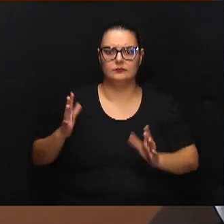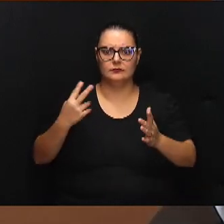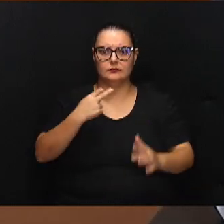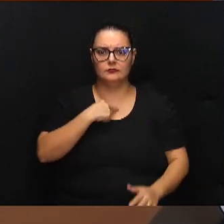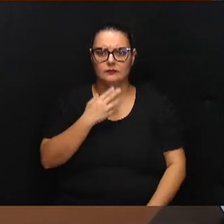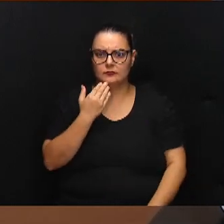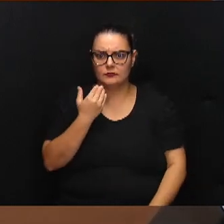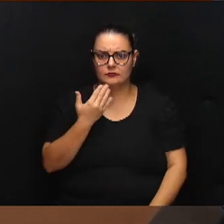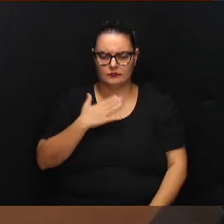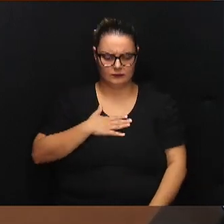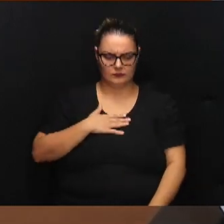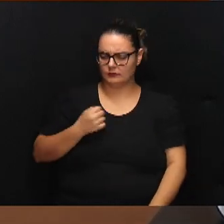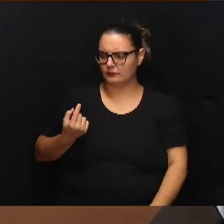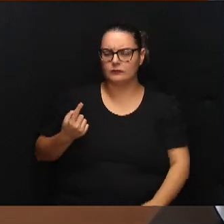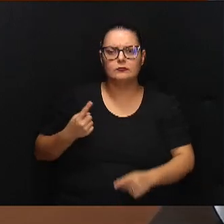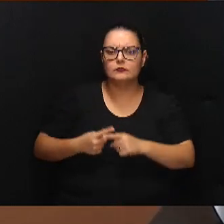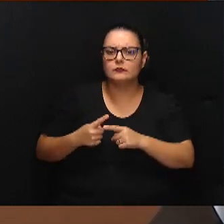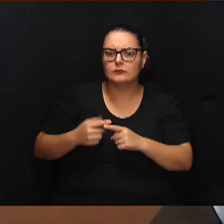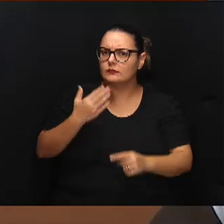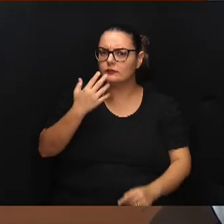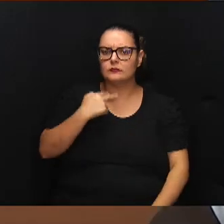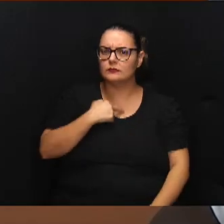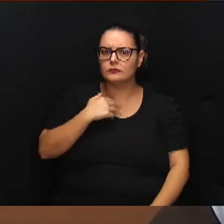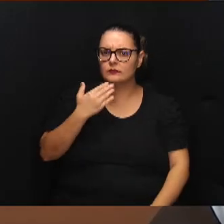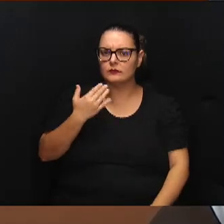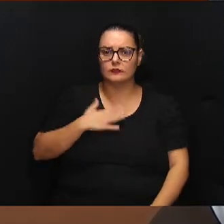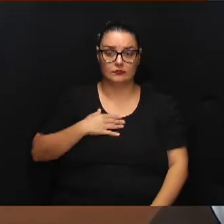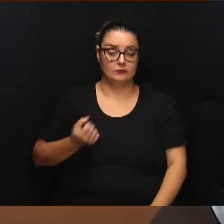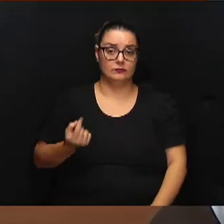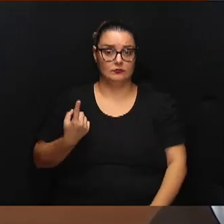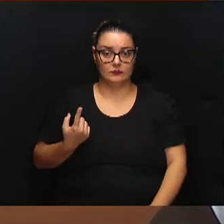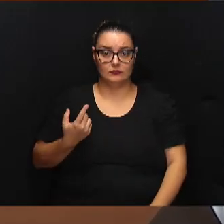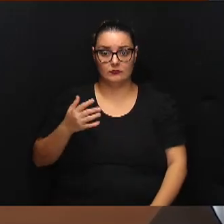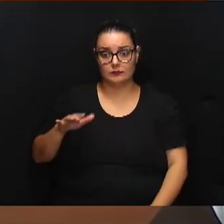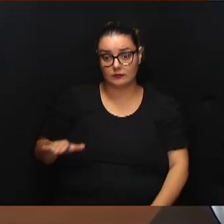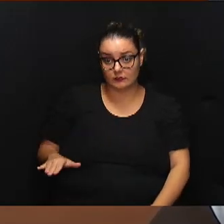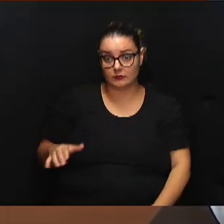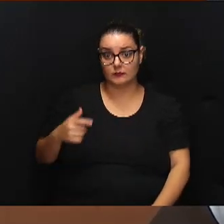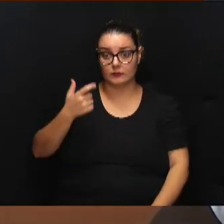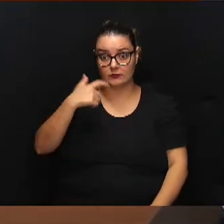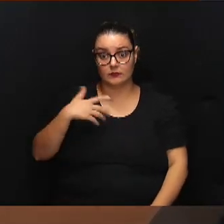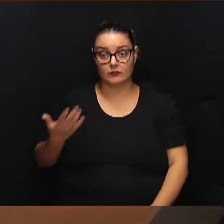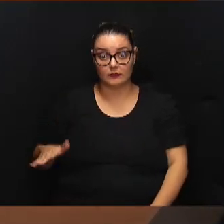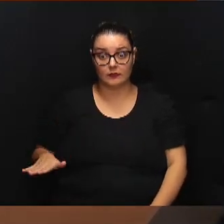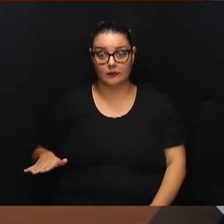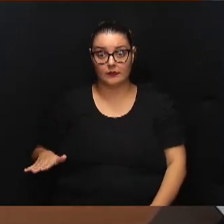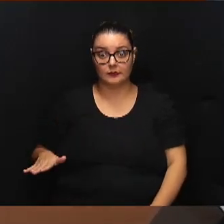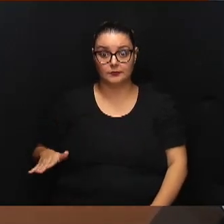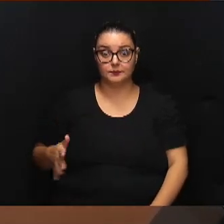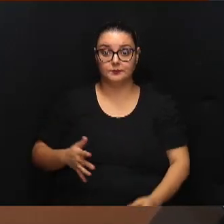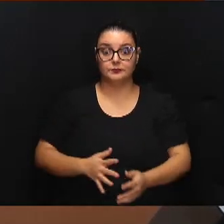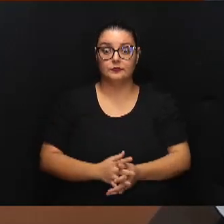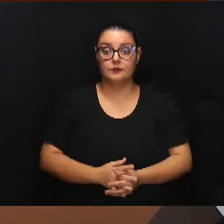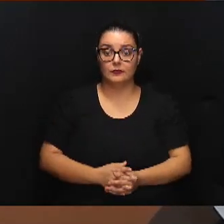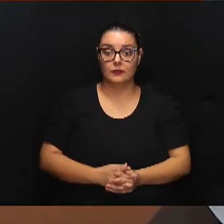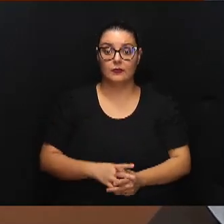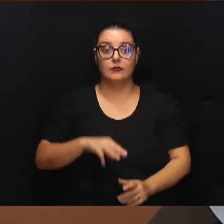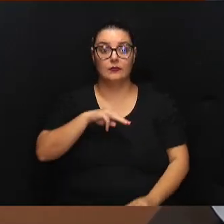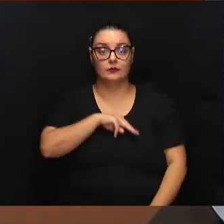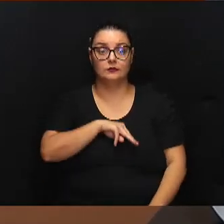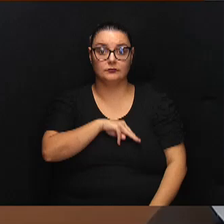comer. Por que ele não pode comer? Era muito estranho, eu era muito pequena na época. Então, a